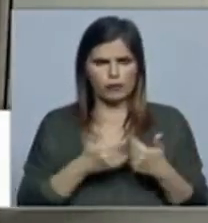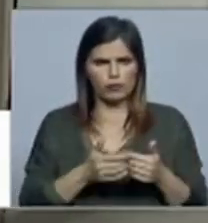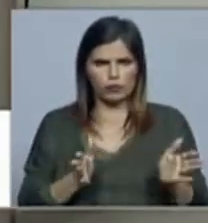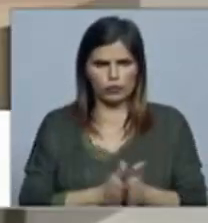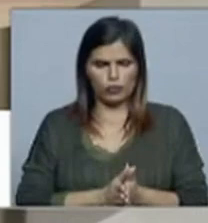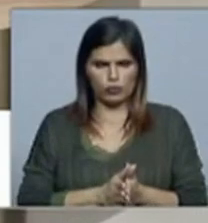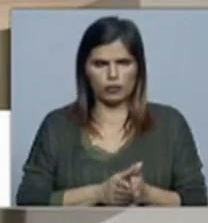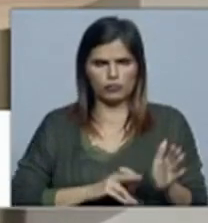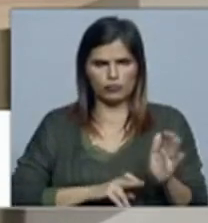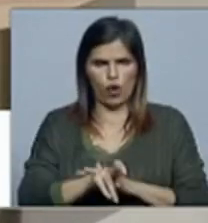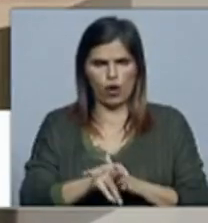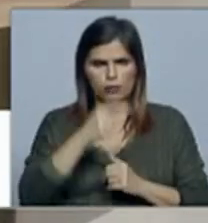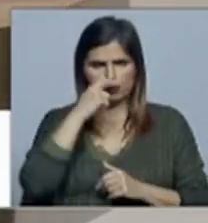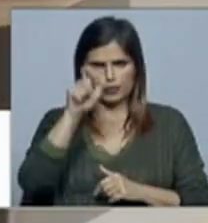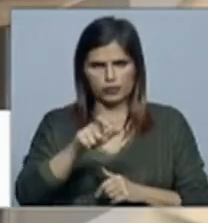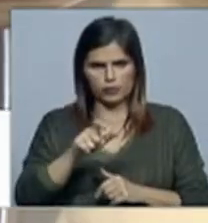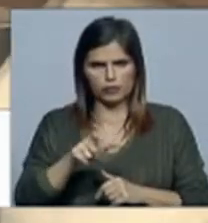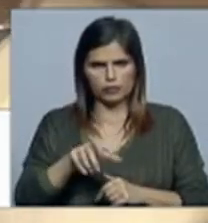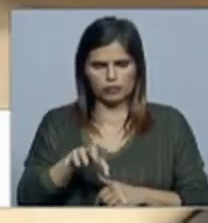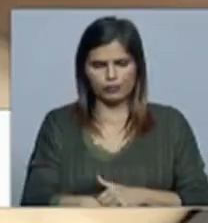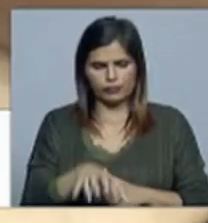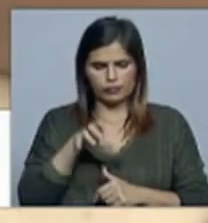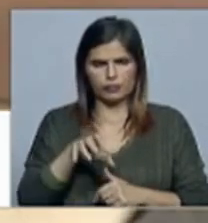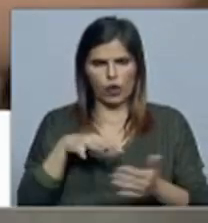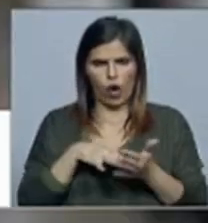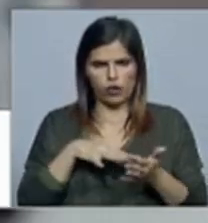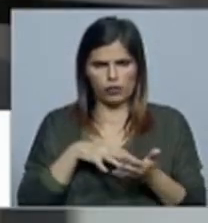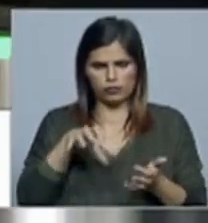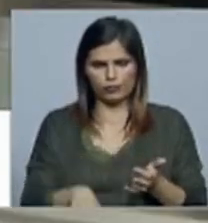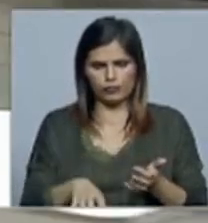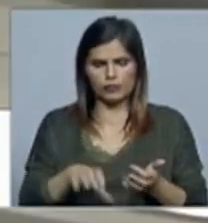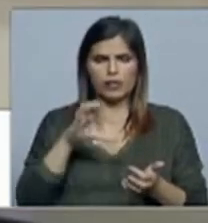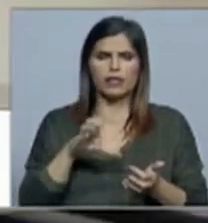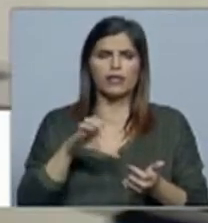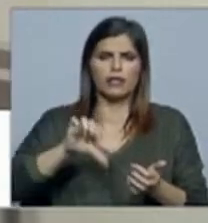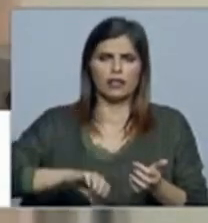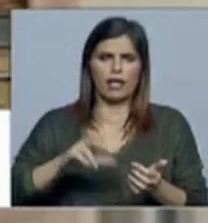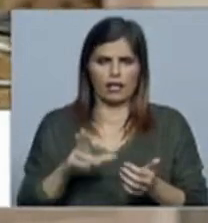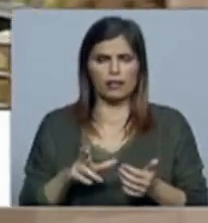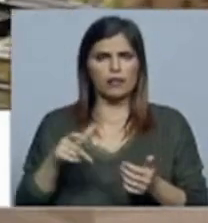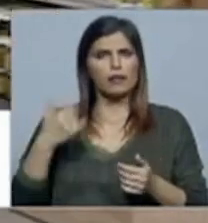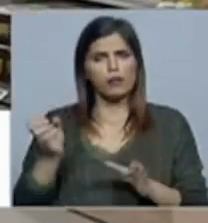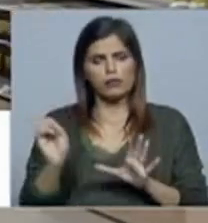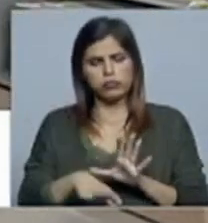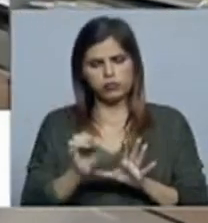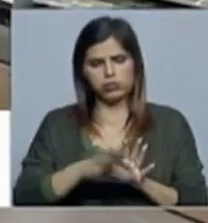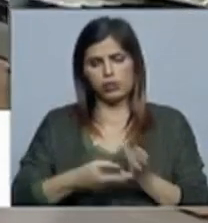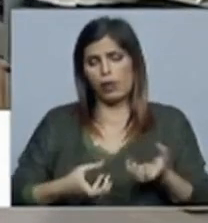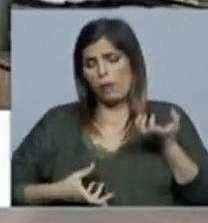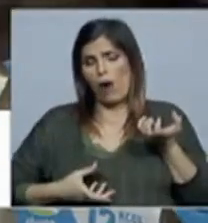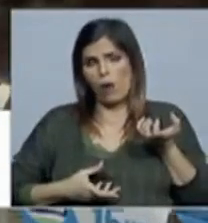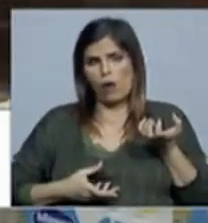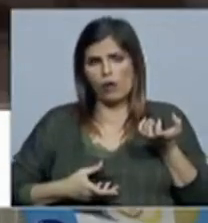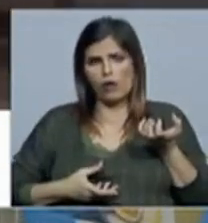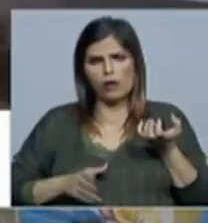À entrada, o cliente identifica-se com um código QR e depois é só colocar os produtos no saco, no bolso ou levá-los na mão. Repito,